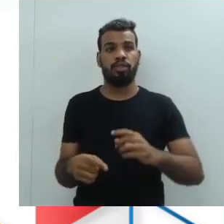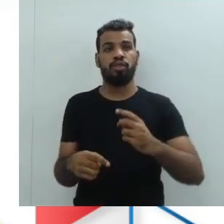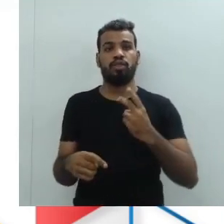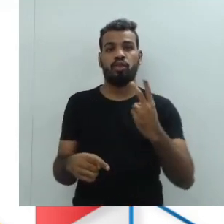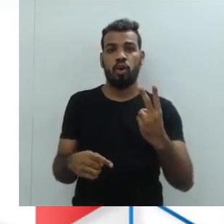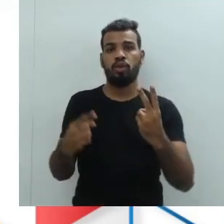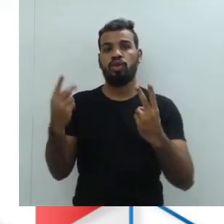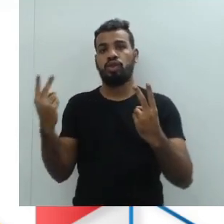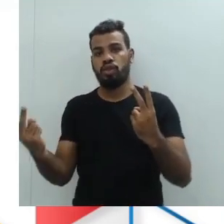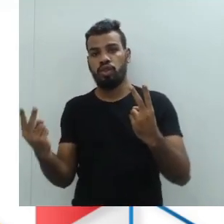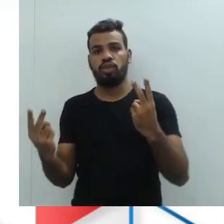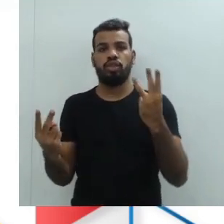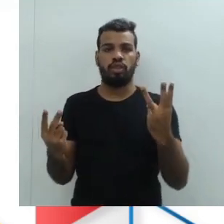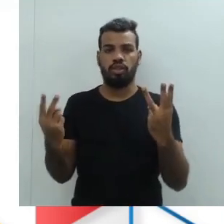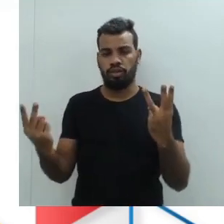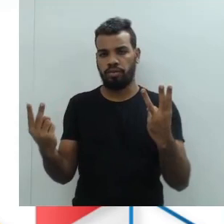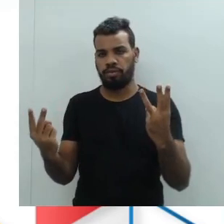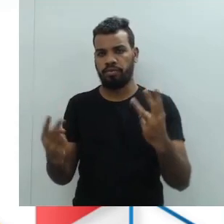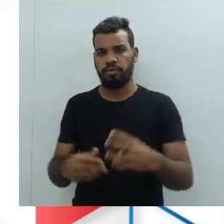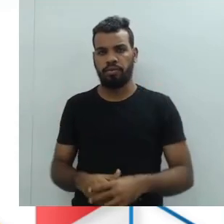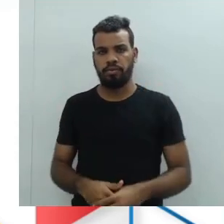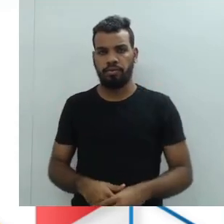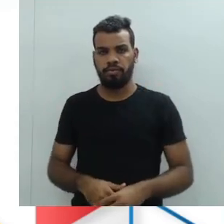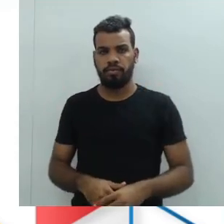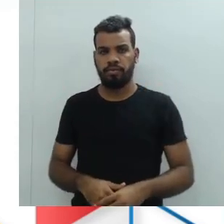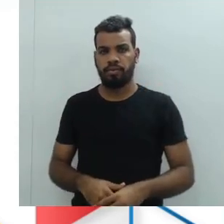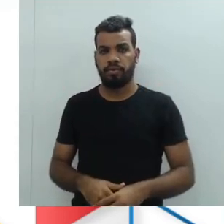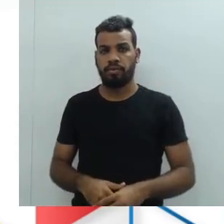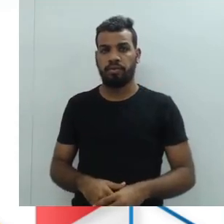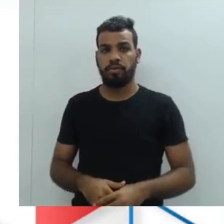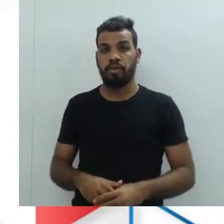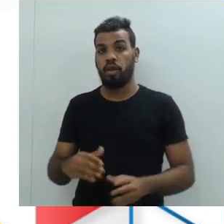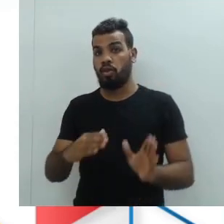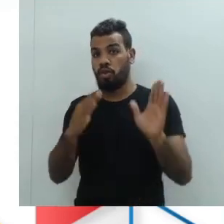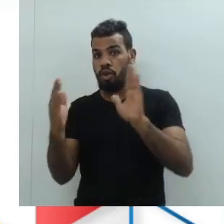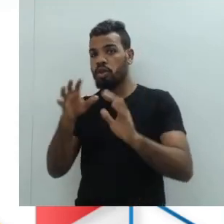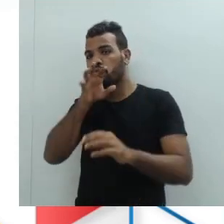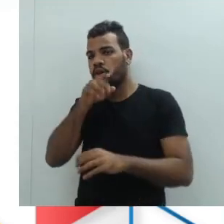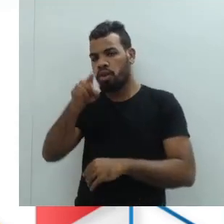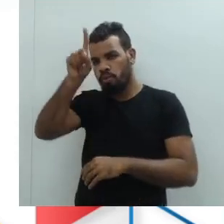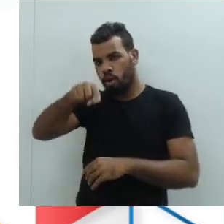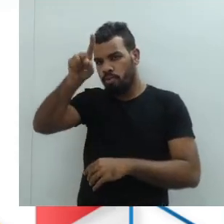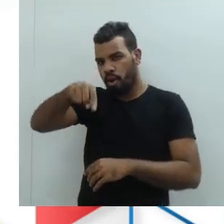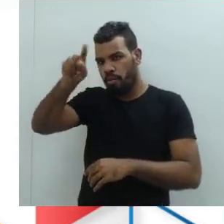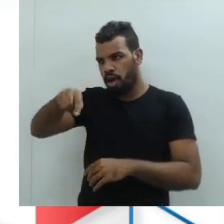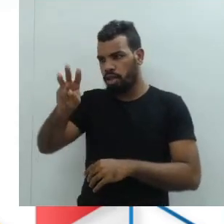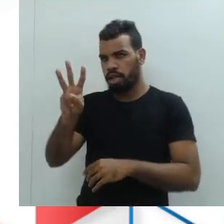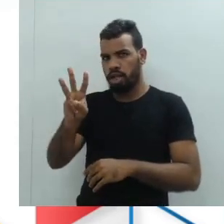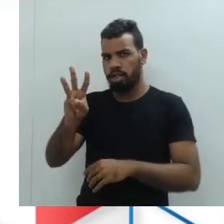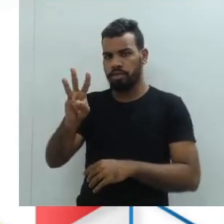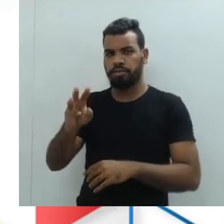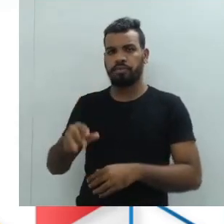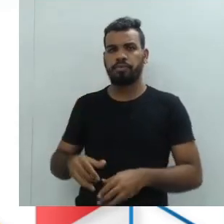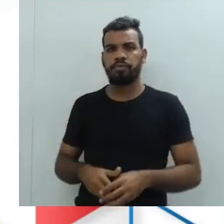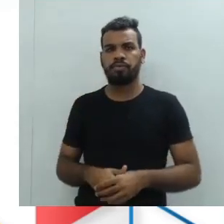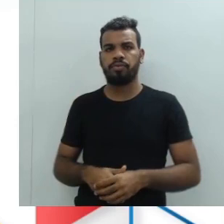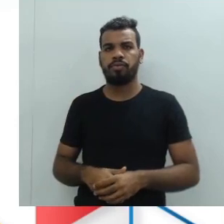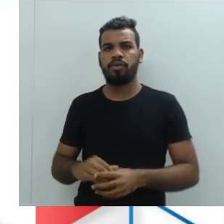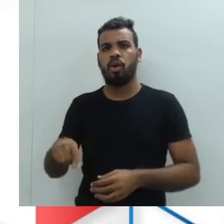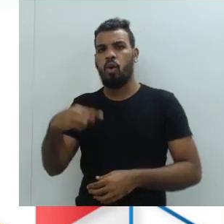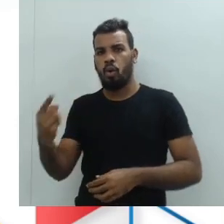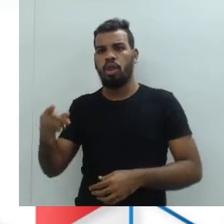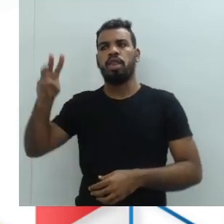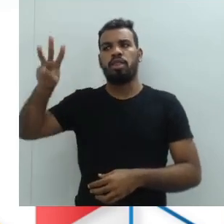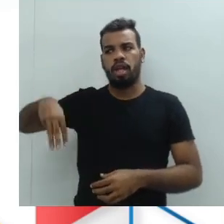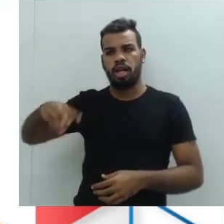E do seu lado direito da tela, você tem esporte com 3 tracinhos, de uma figura, e a outra também